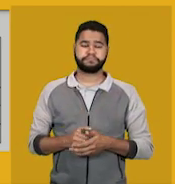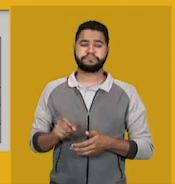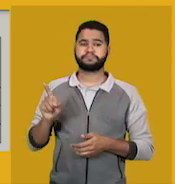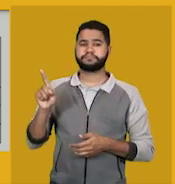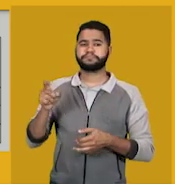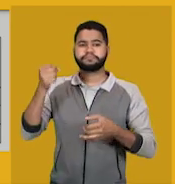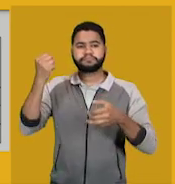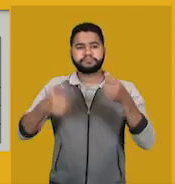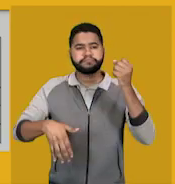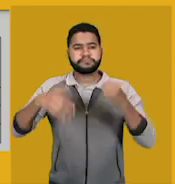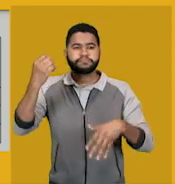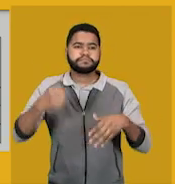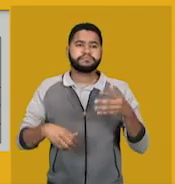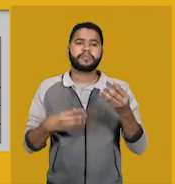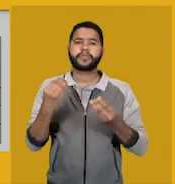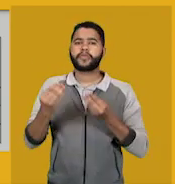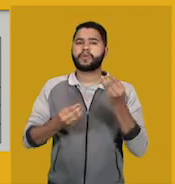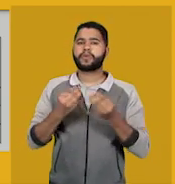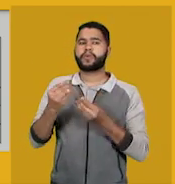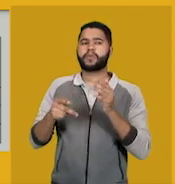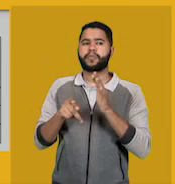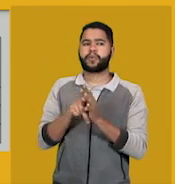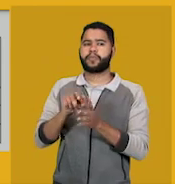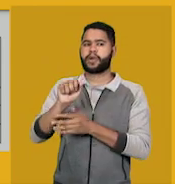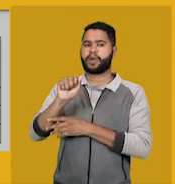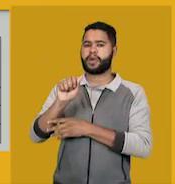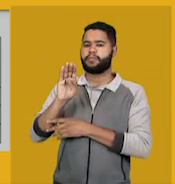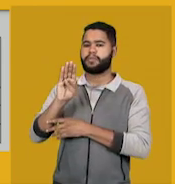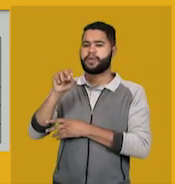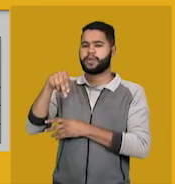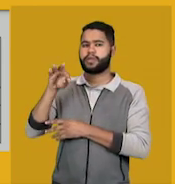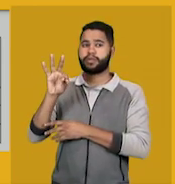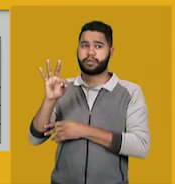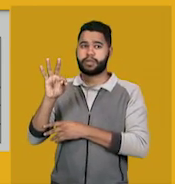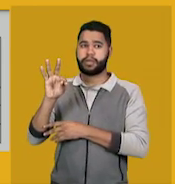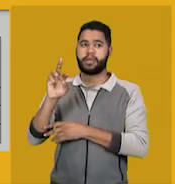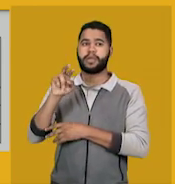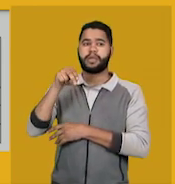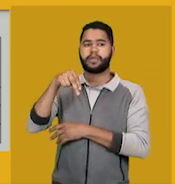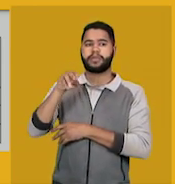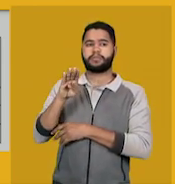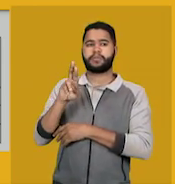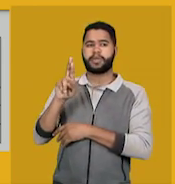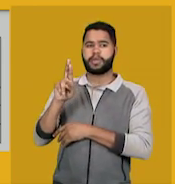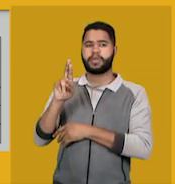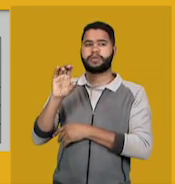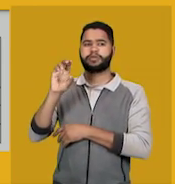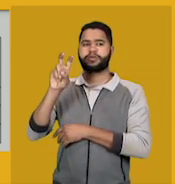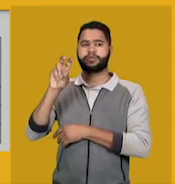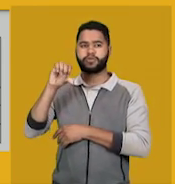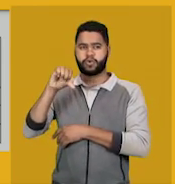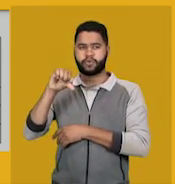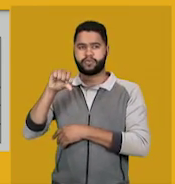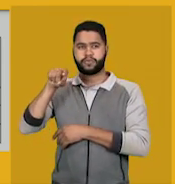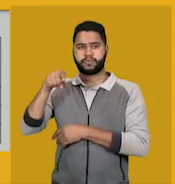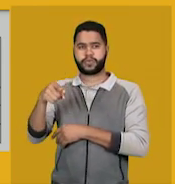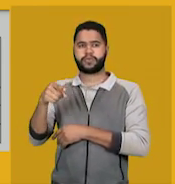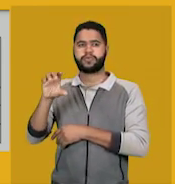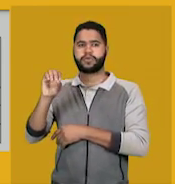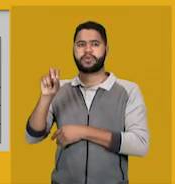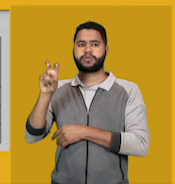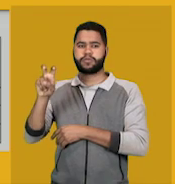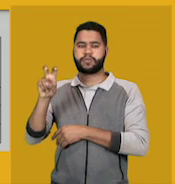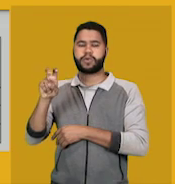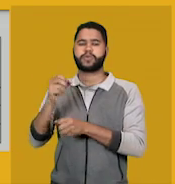as orientações, né, da nossa famosa ABNT NBR 9050 de 2015 e tem aqui